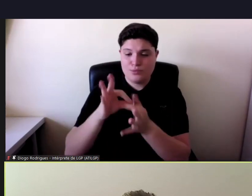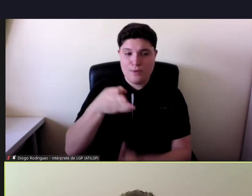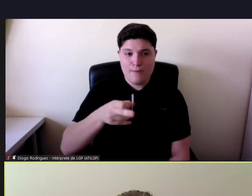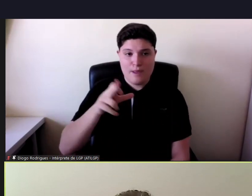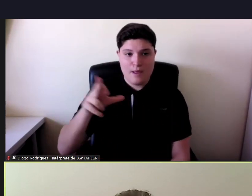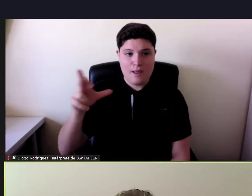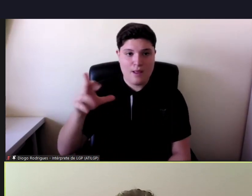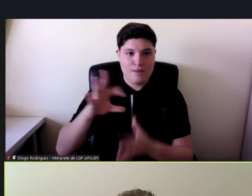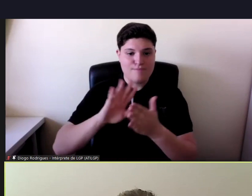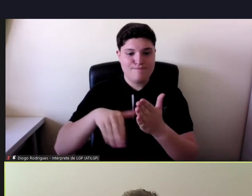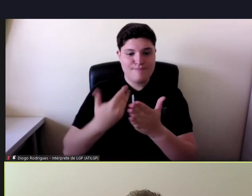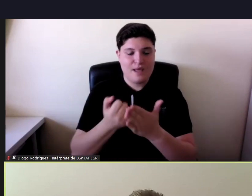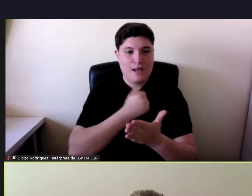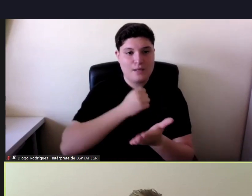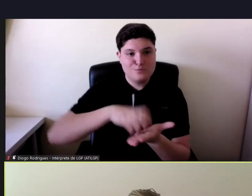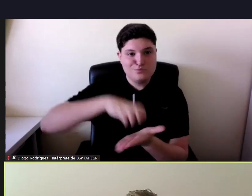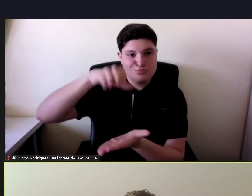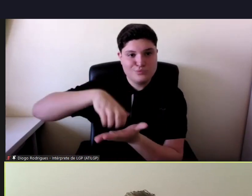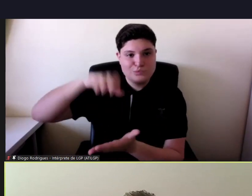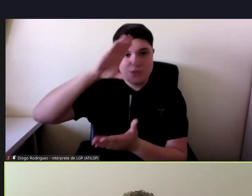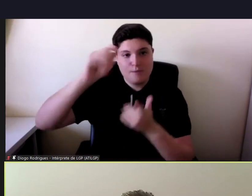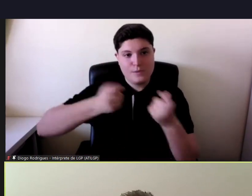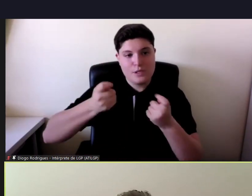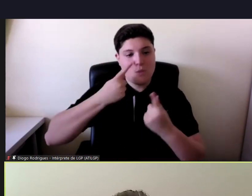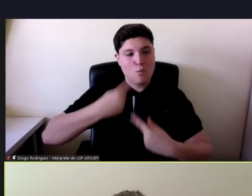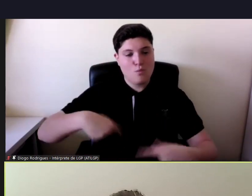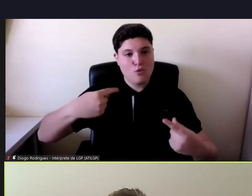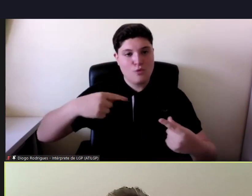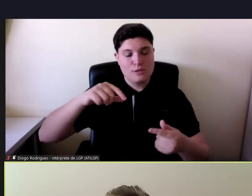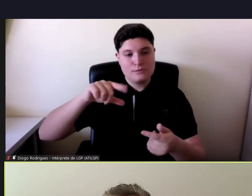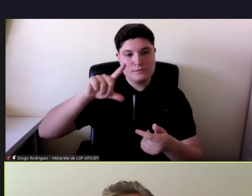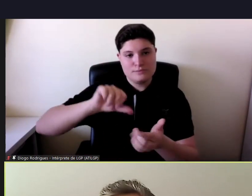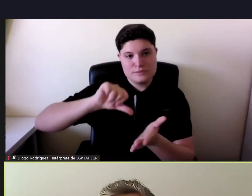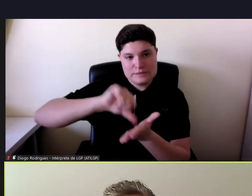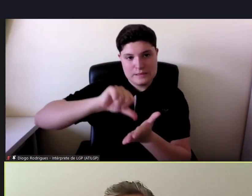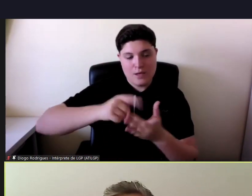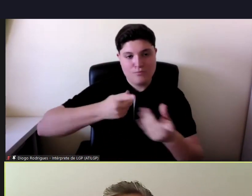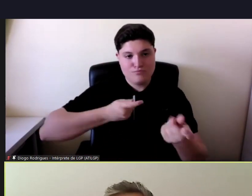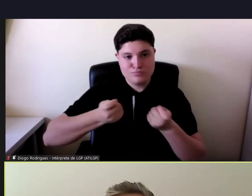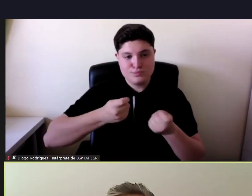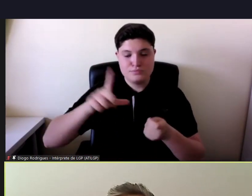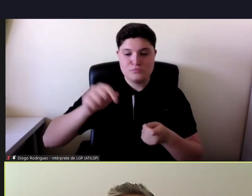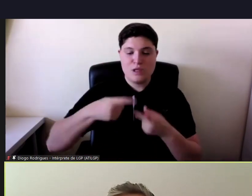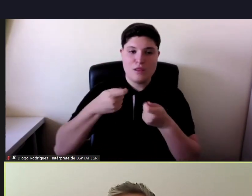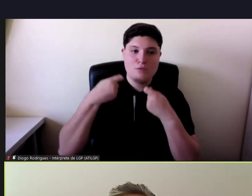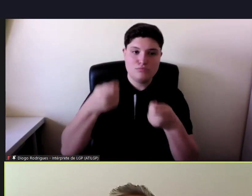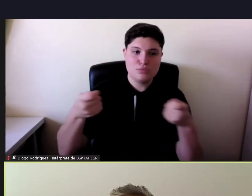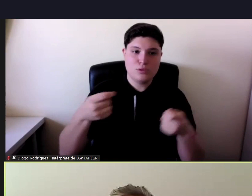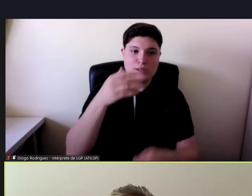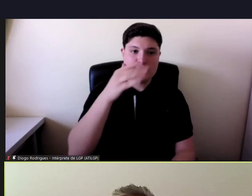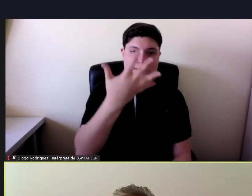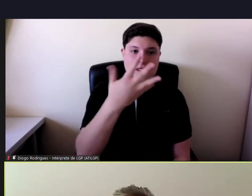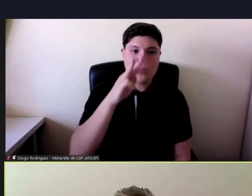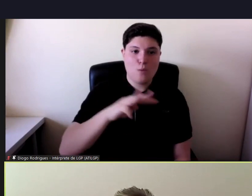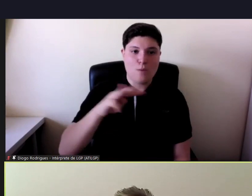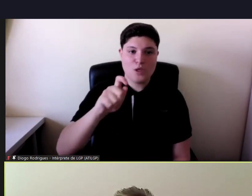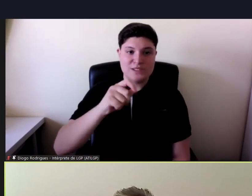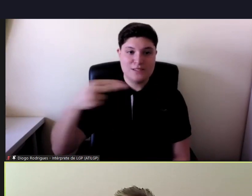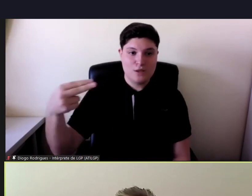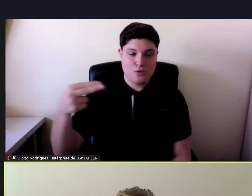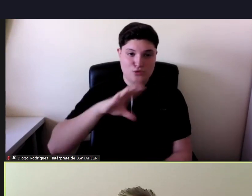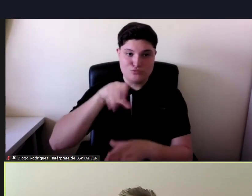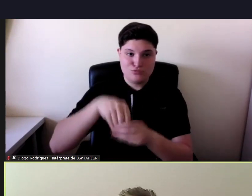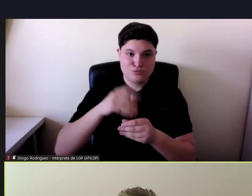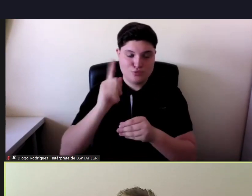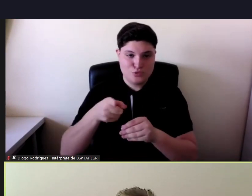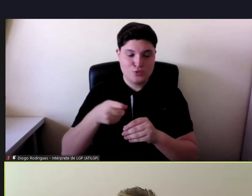vida a funcionar, sem uma biosfera, um clima estável, quer as questões sociais, quer a economia, não têm